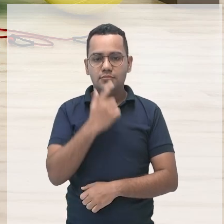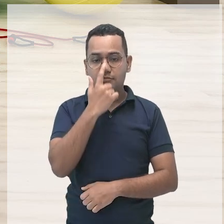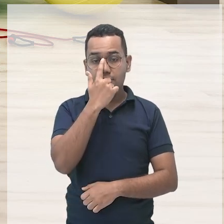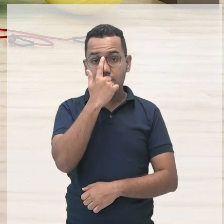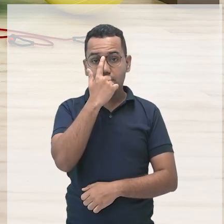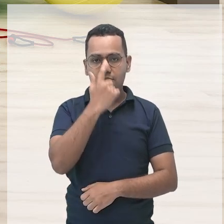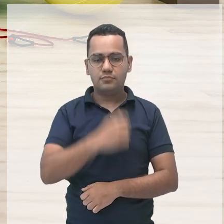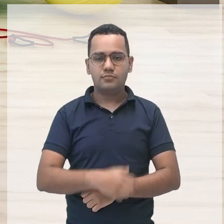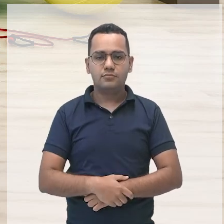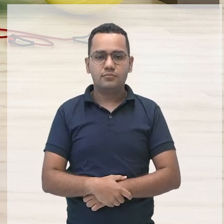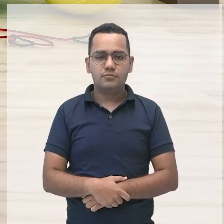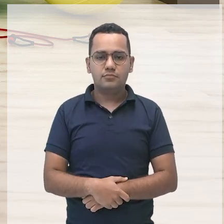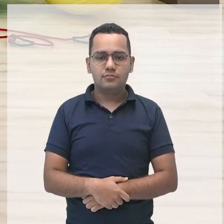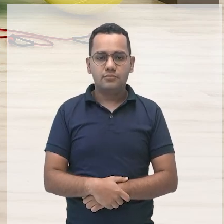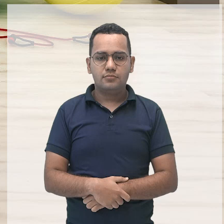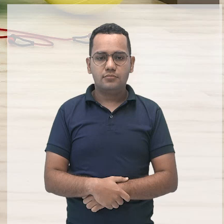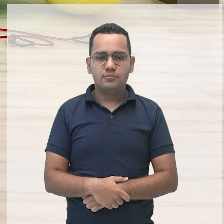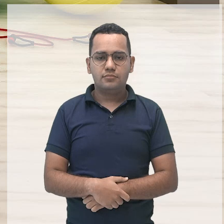4,